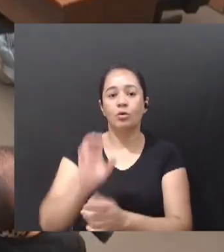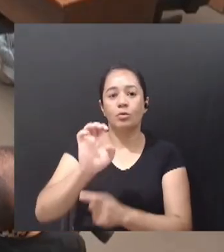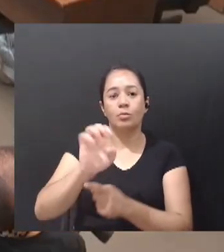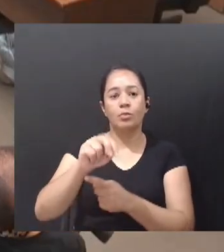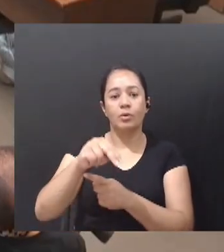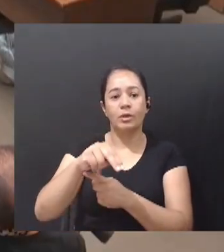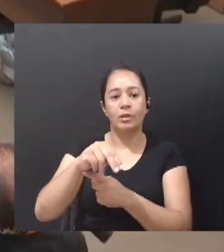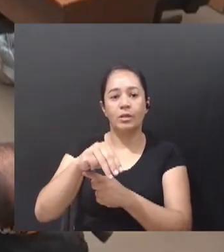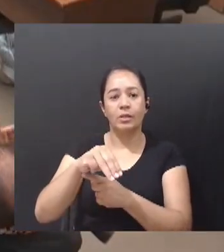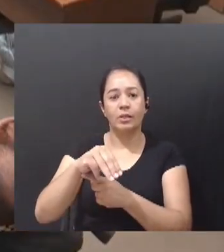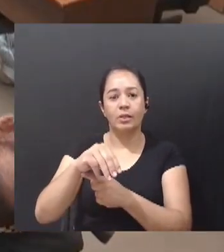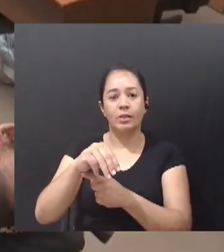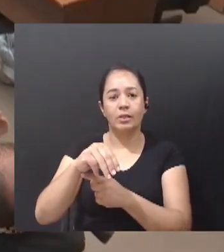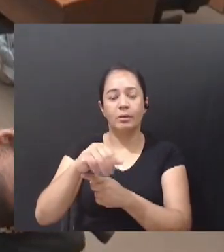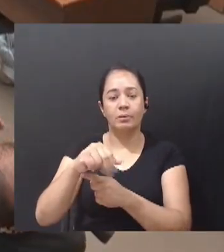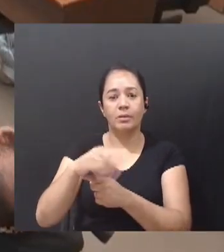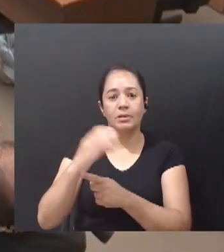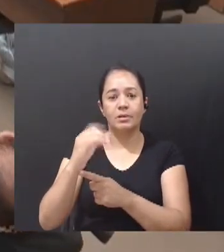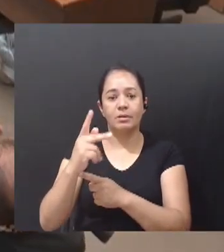Isso.